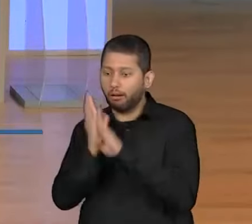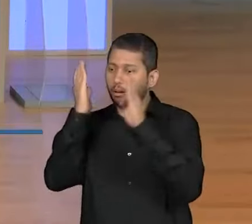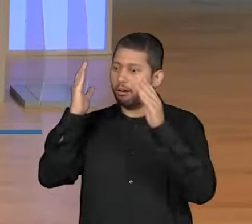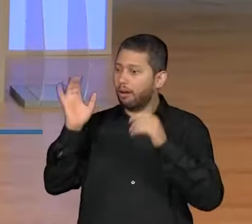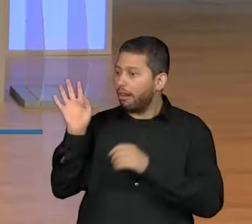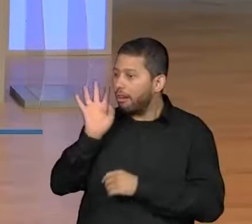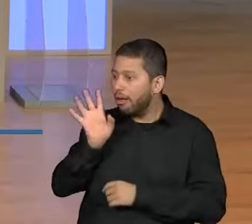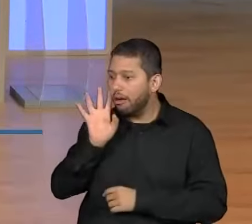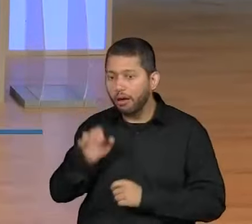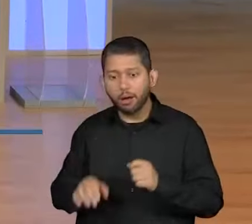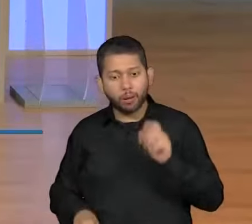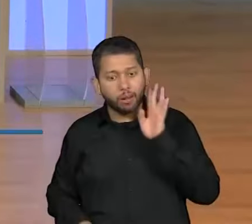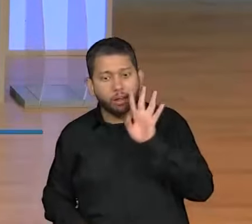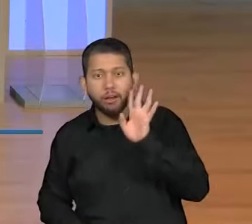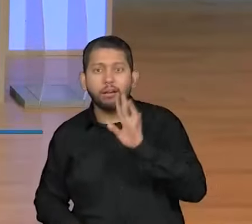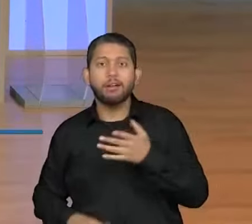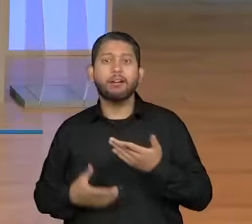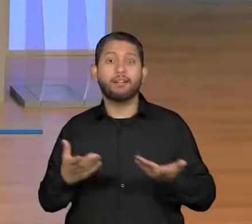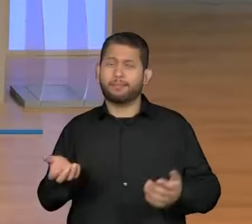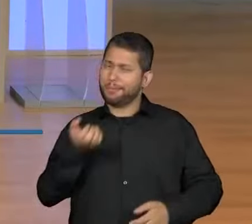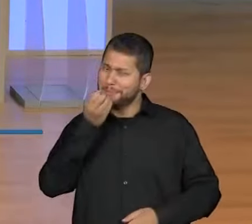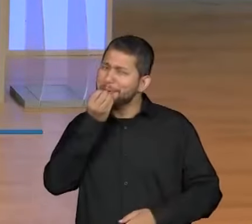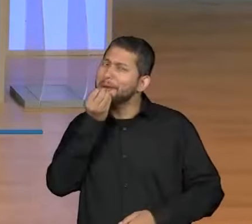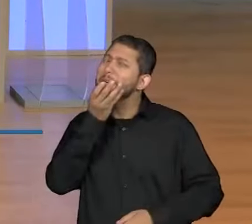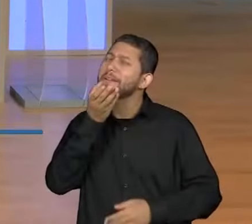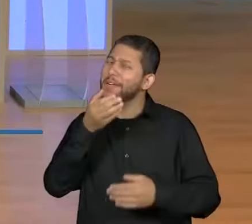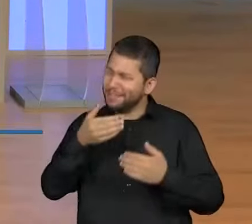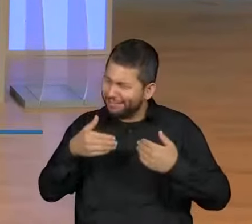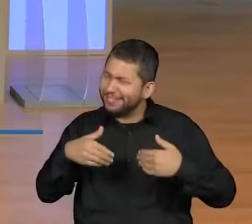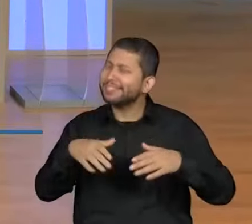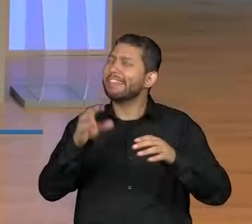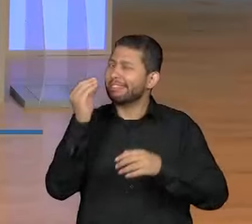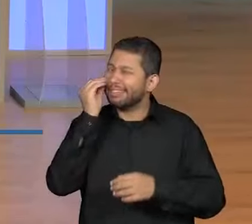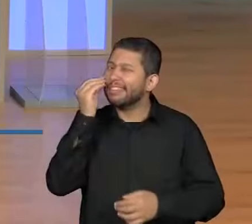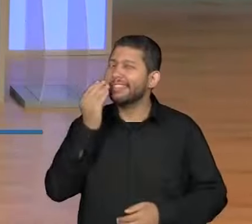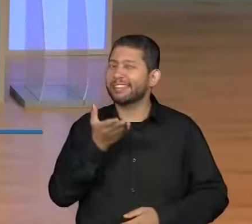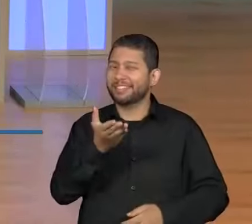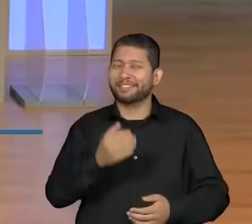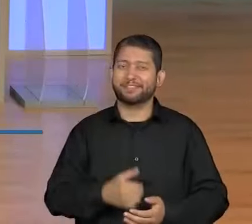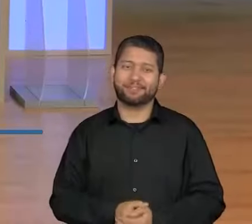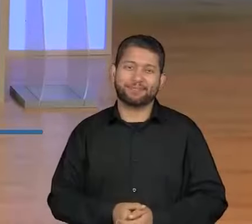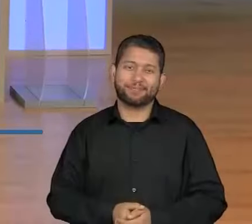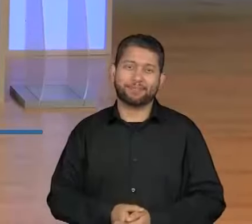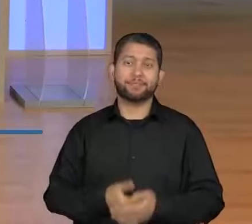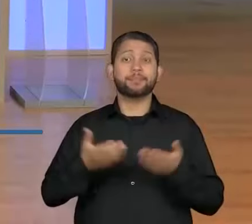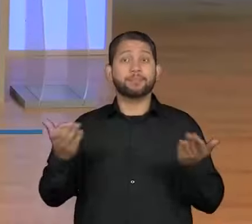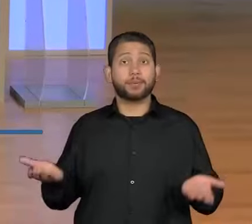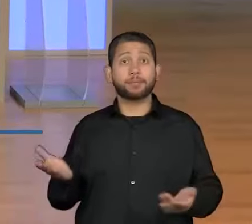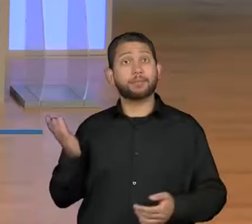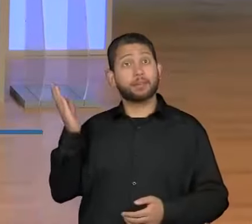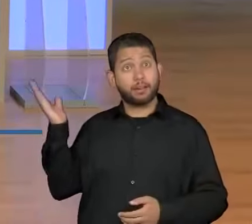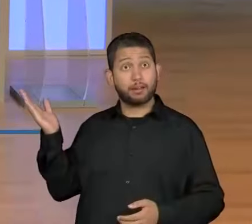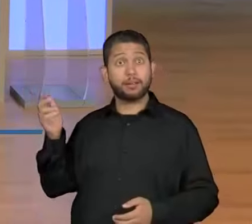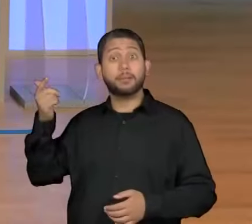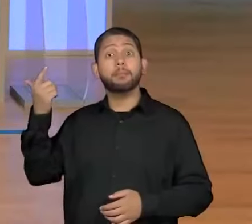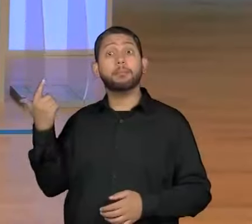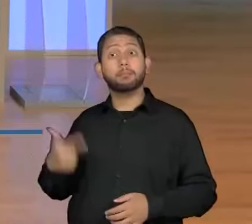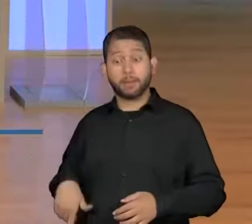até nem conhecia. Então vale a pena pesquisar, não é? Com certeza. E aqui ainda tem uns pontos ainda